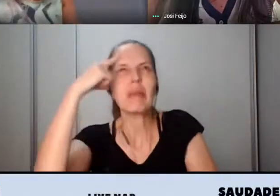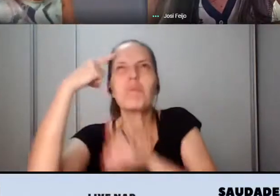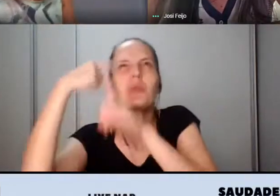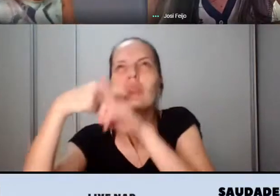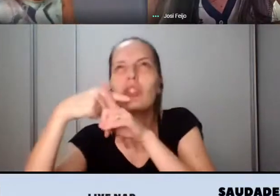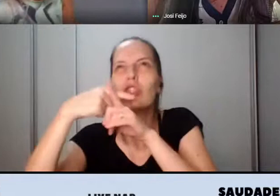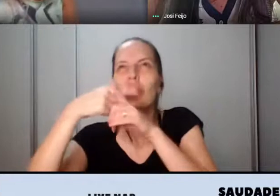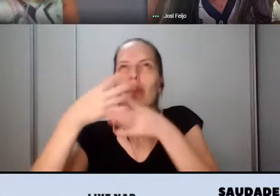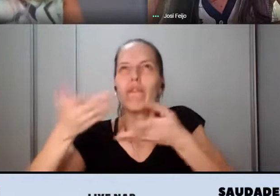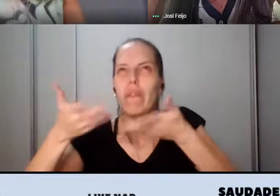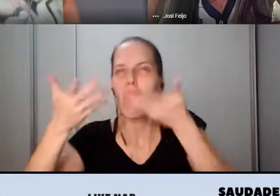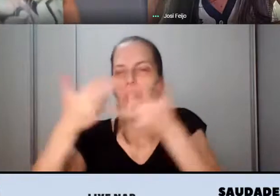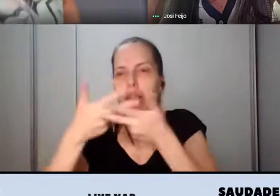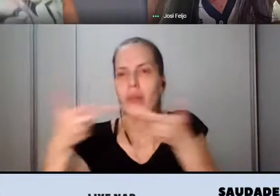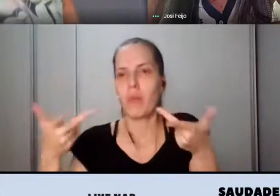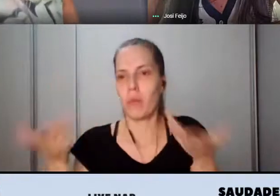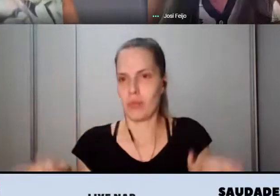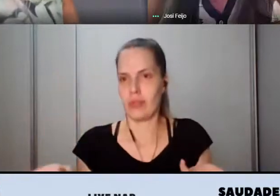assim.